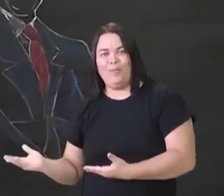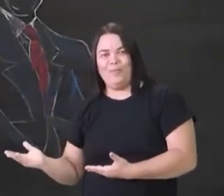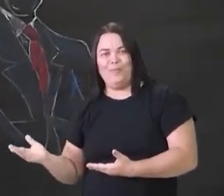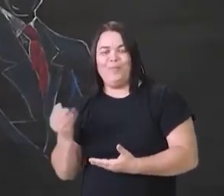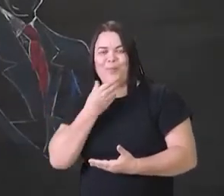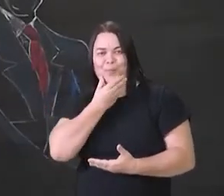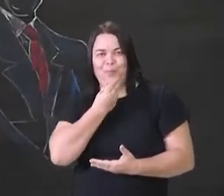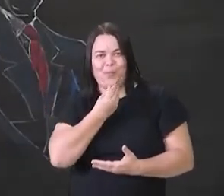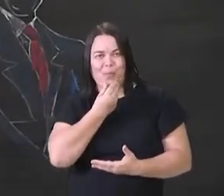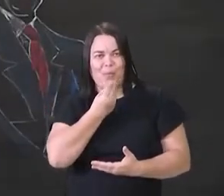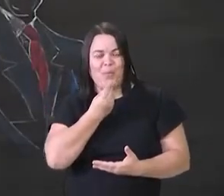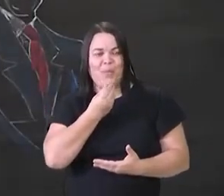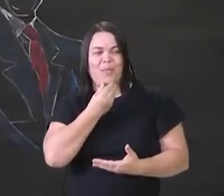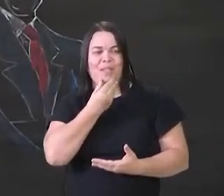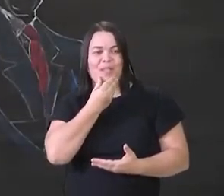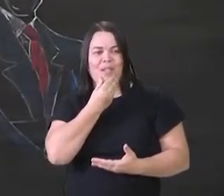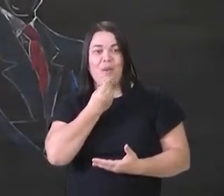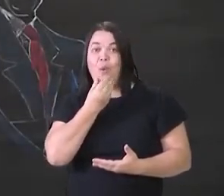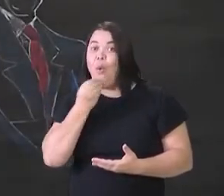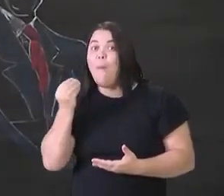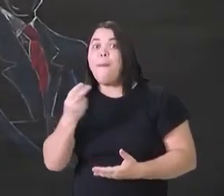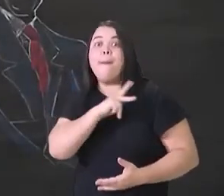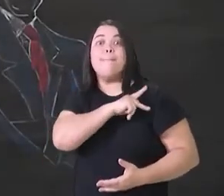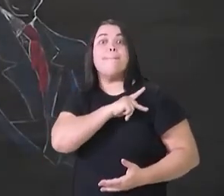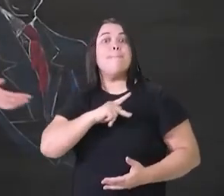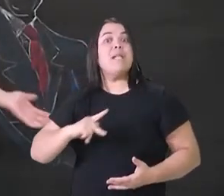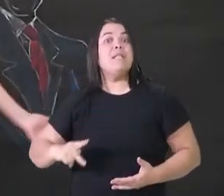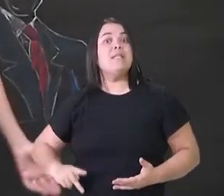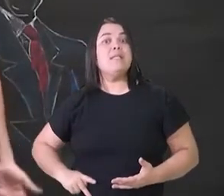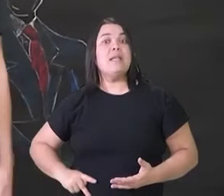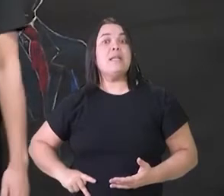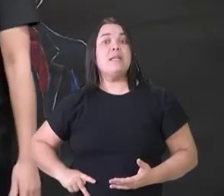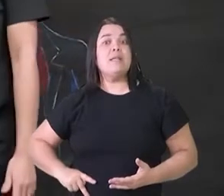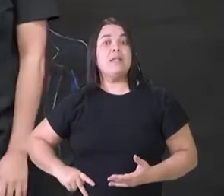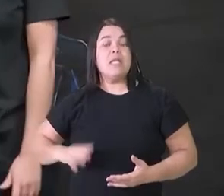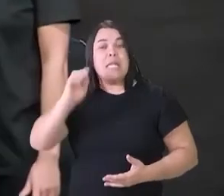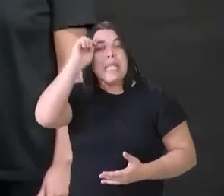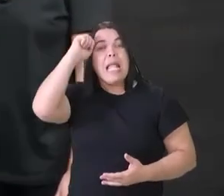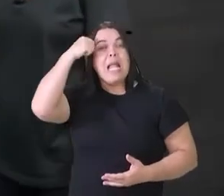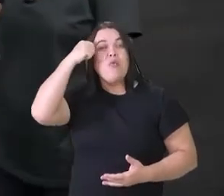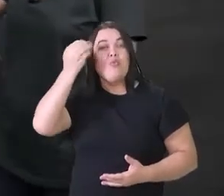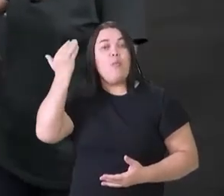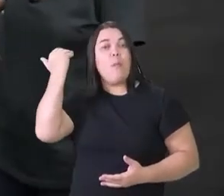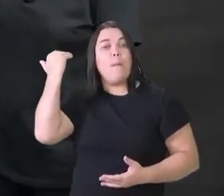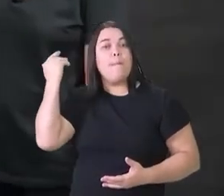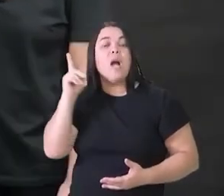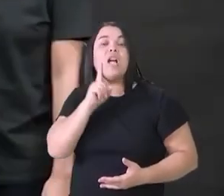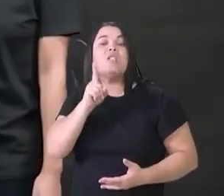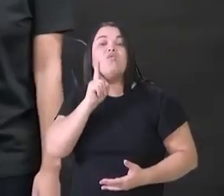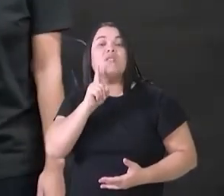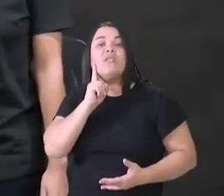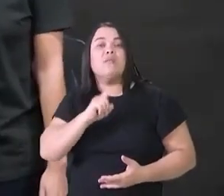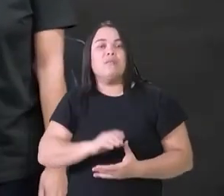arte que a gente tem. É o Obama. Barack Obama.